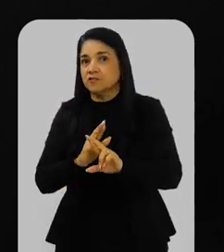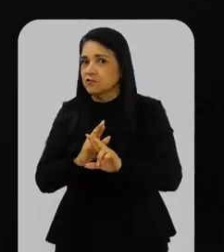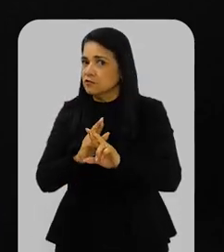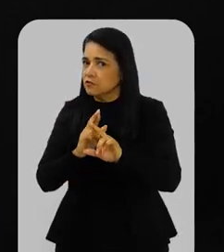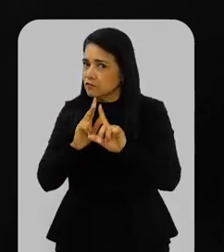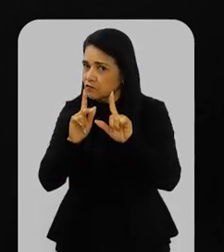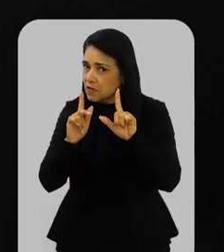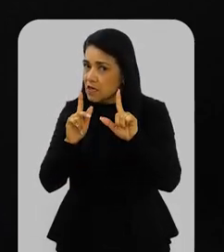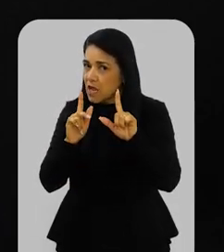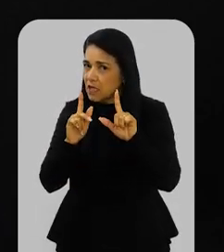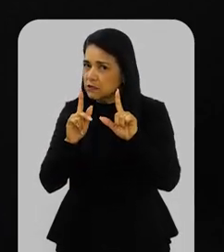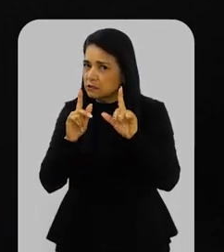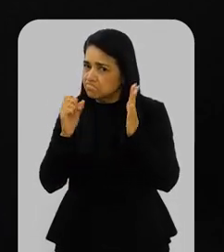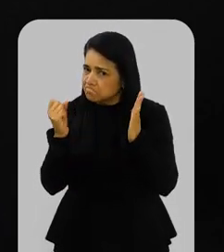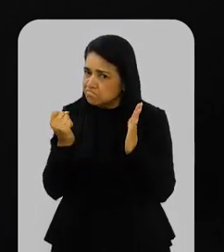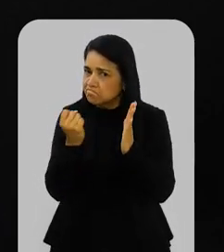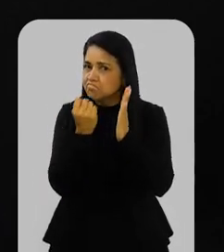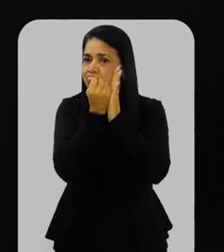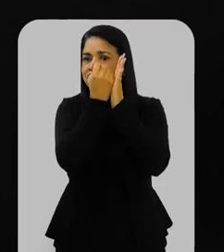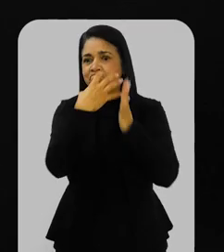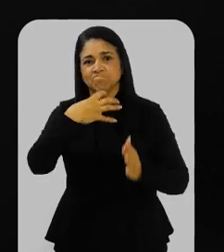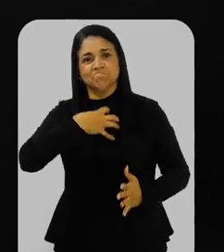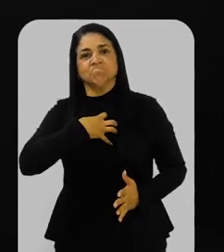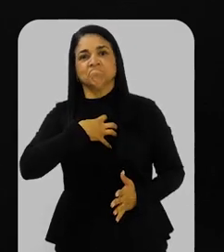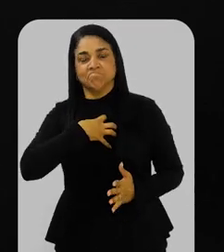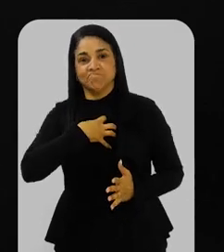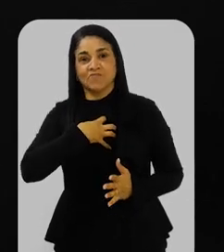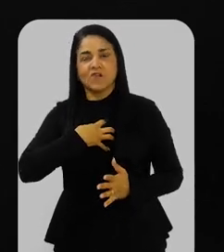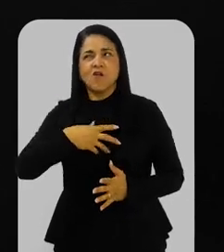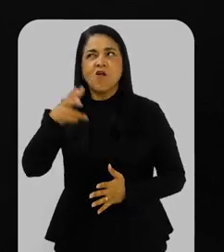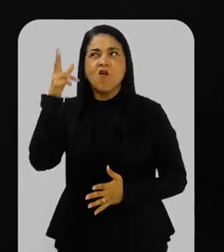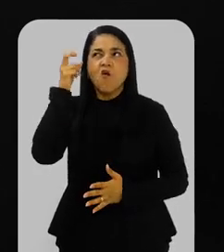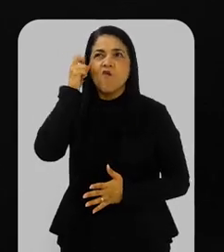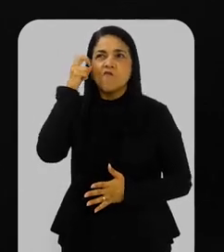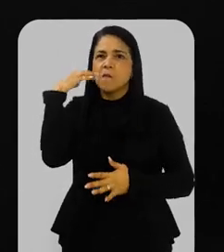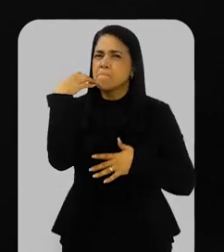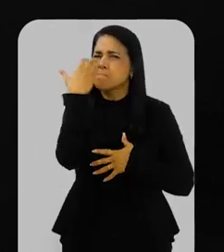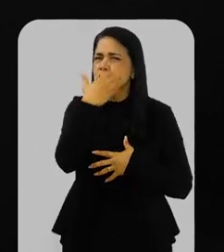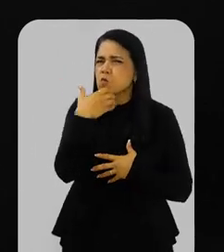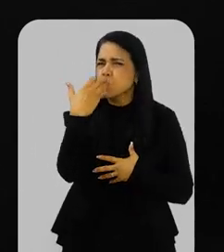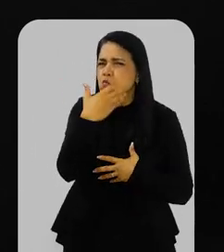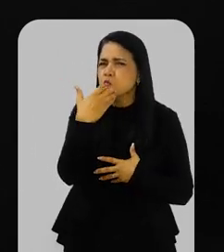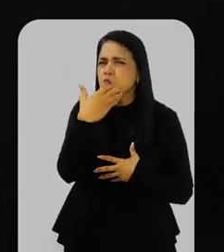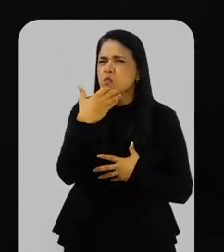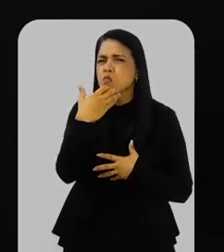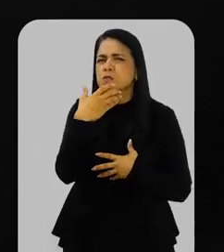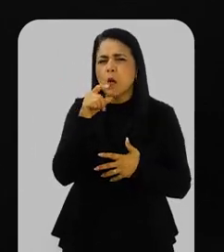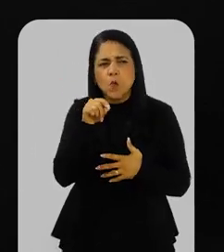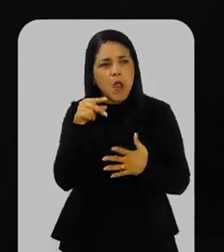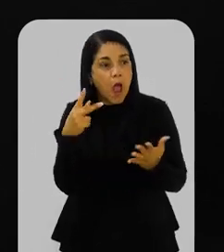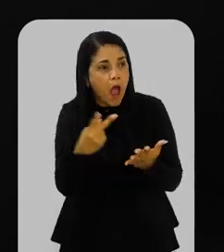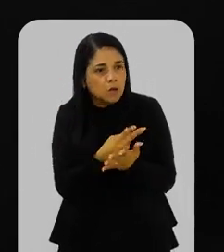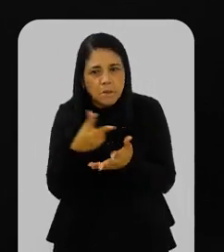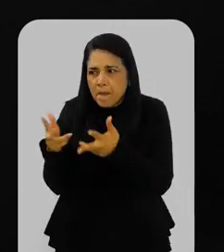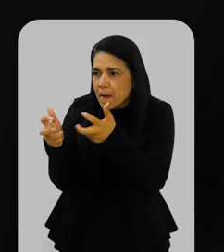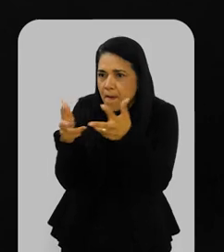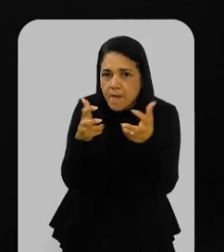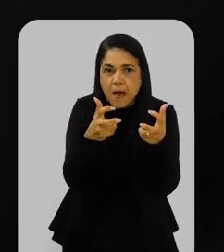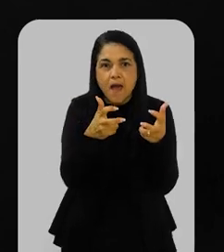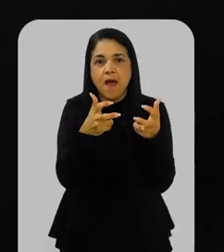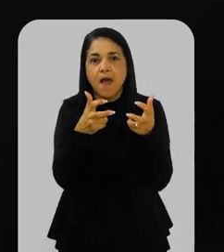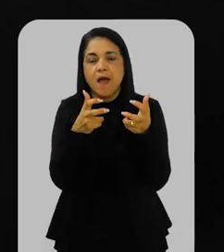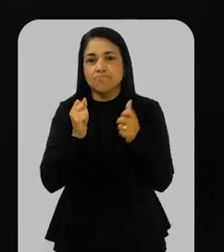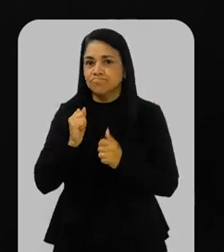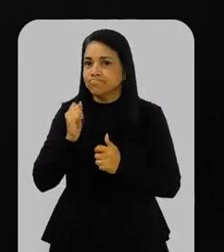Porque é muito diferente do que... Quando a gente tem esse primeiro impacto lá, de você ouvir a sonoridade, ouvir as músicas, o que acontece,